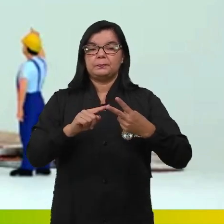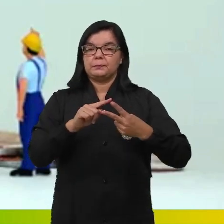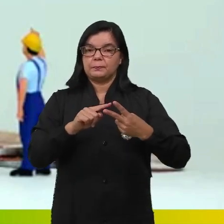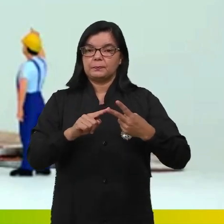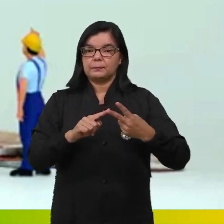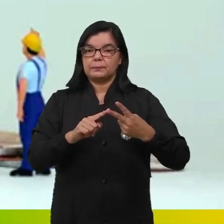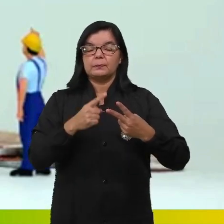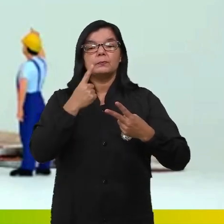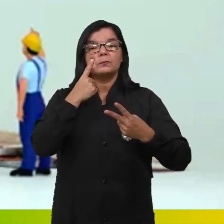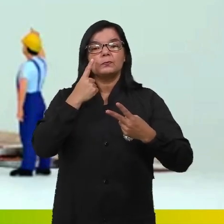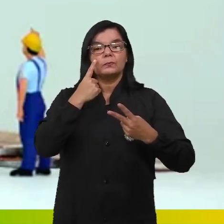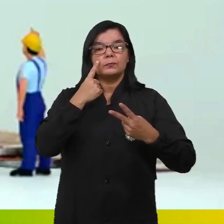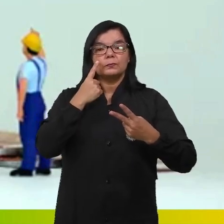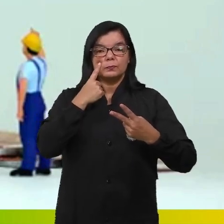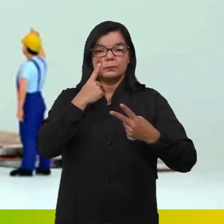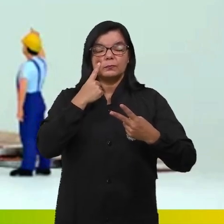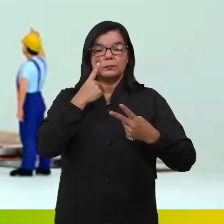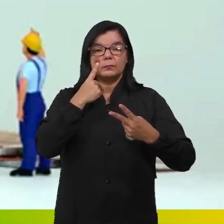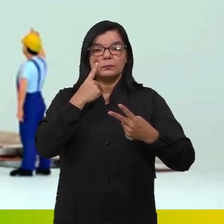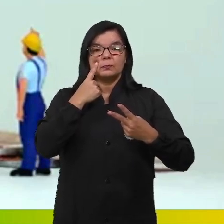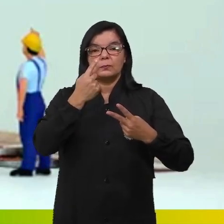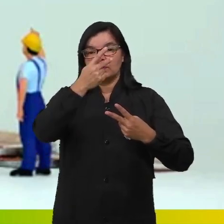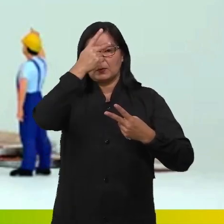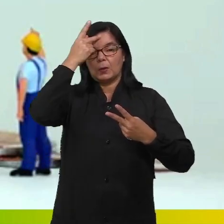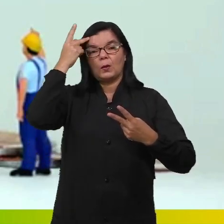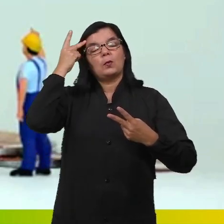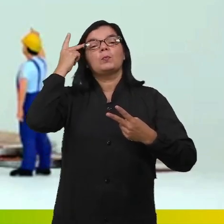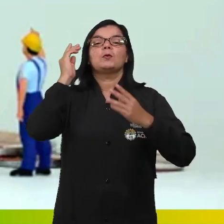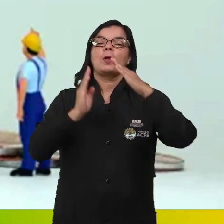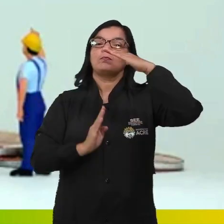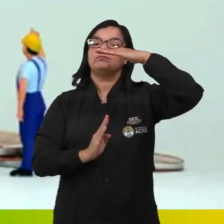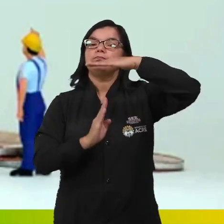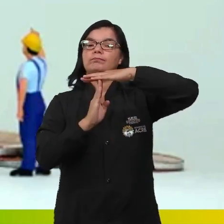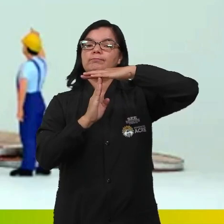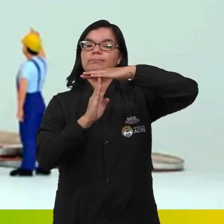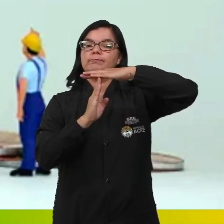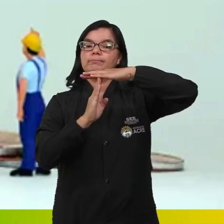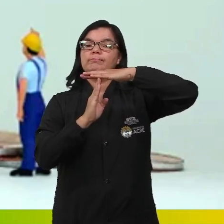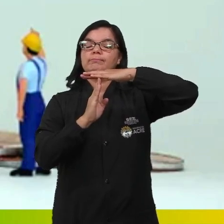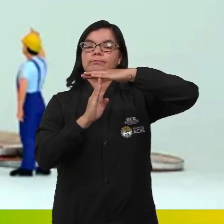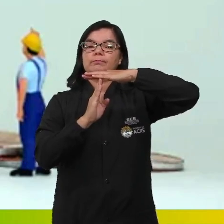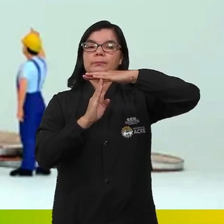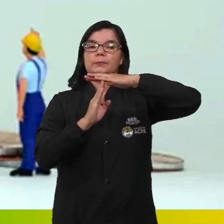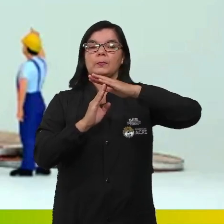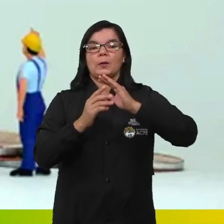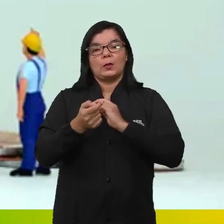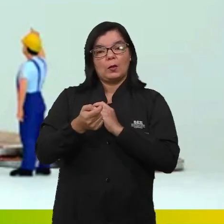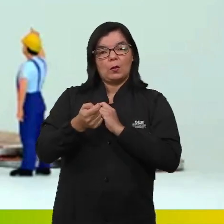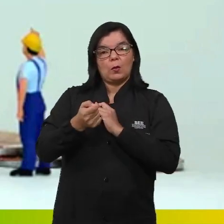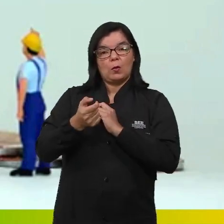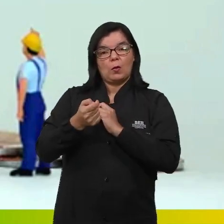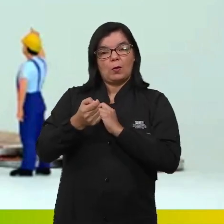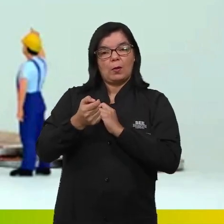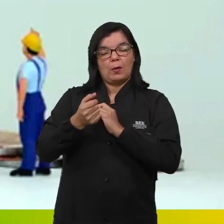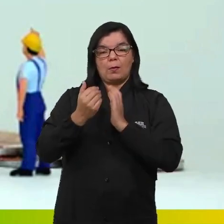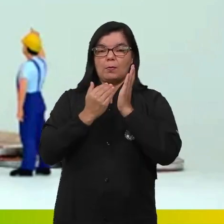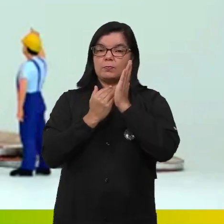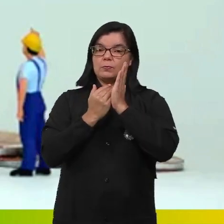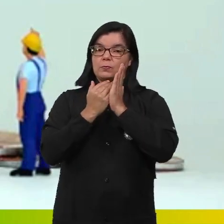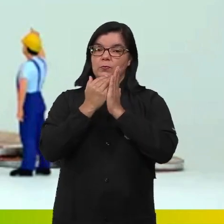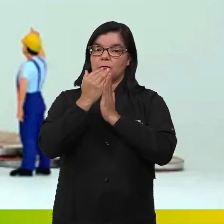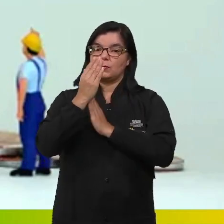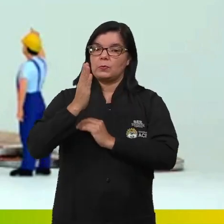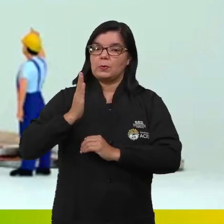ângulos. Vamos observar a pessoa que está no topo aqui, ó. A gente tem a moeda indicando a